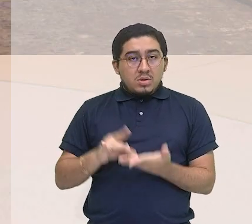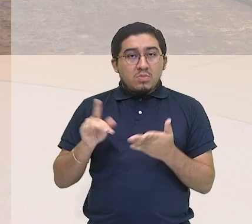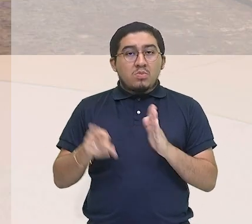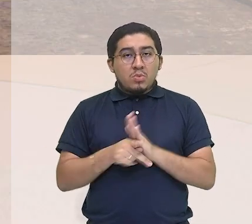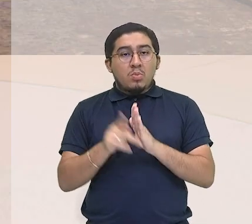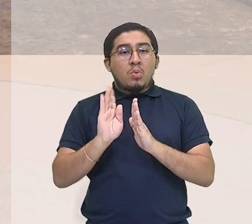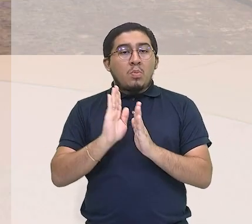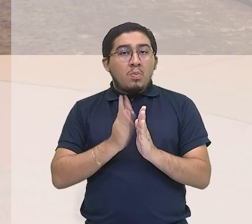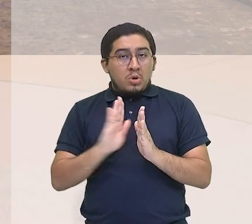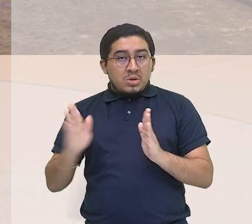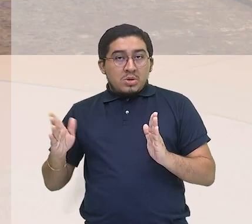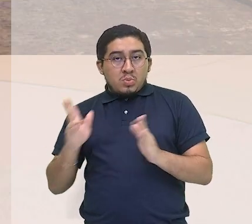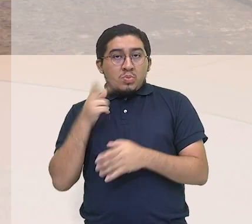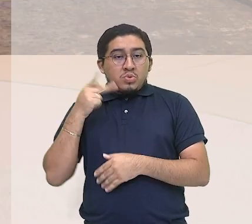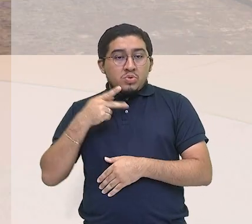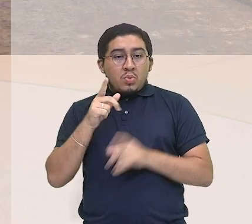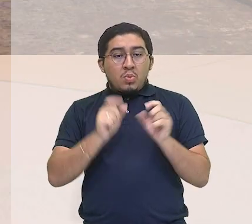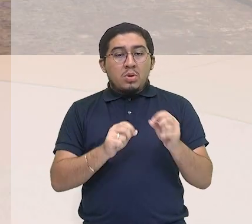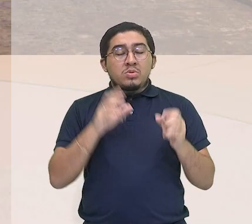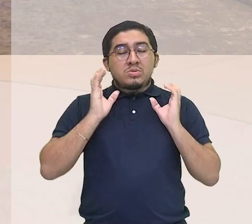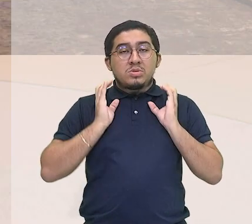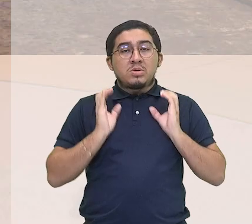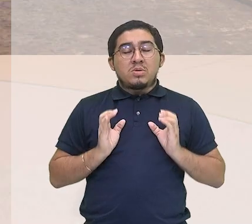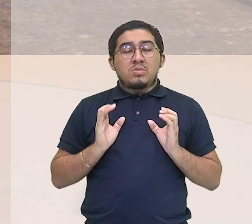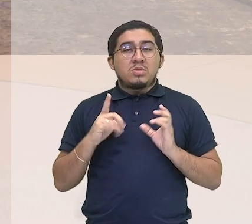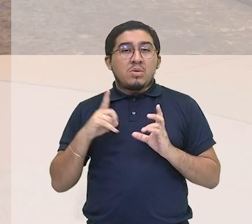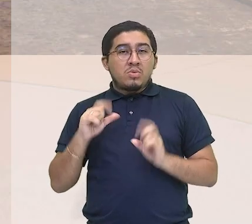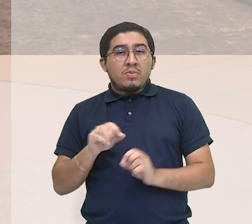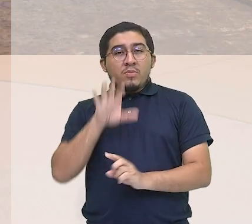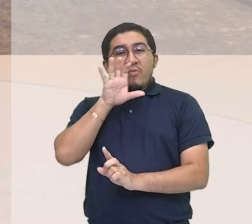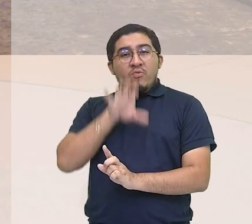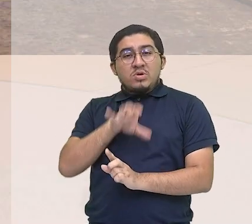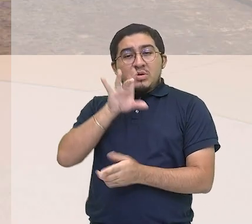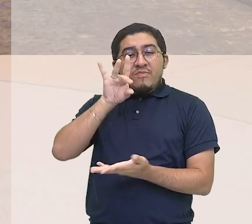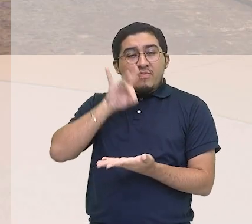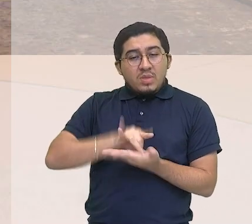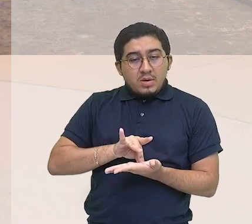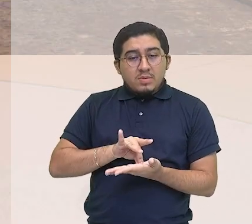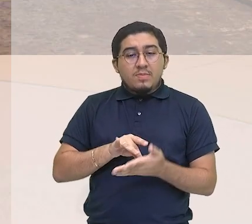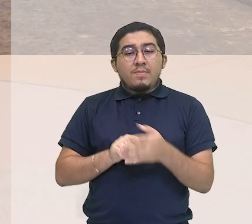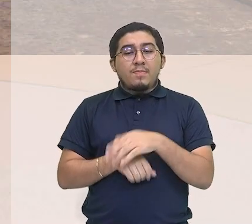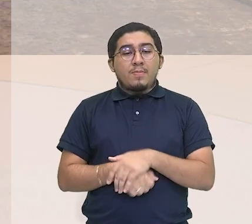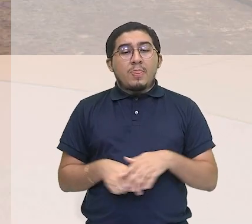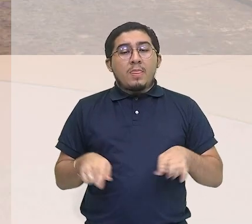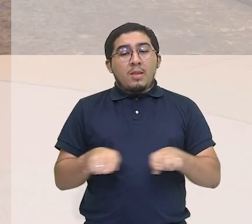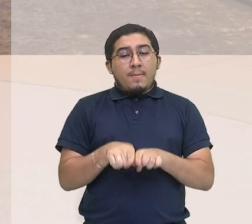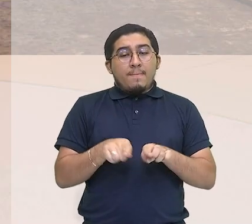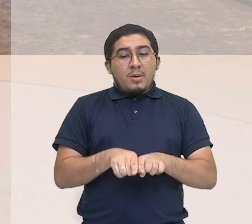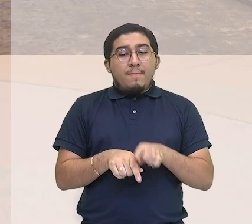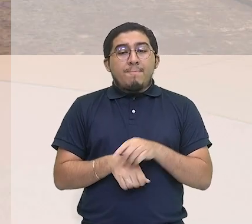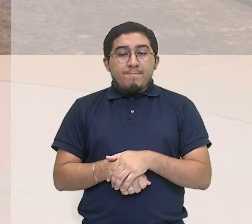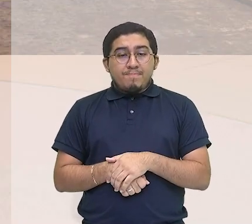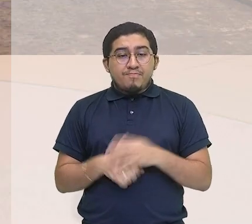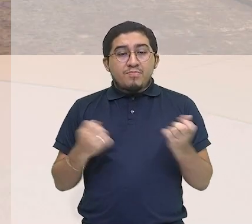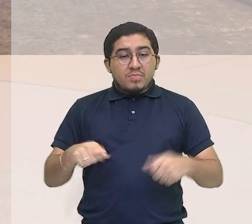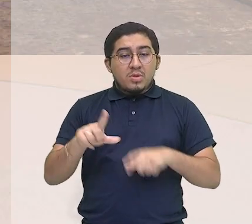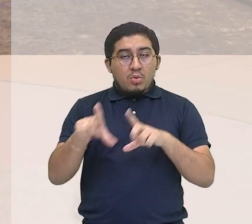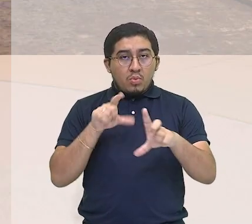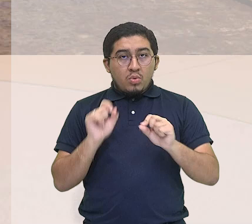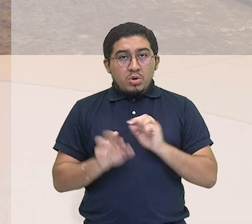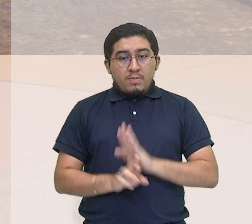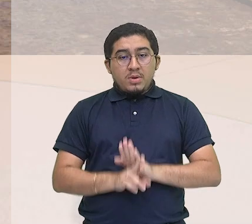processo político, onde os cidadãos têm impacto real sobre o sistema, seja na escolha